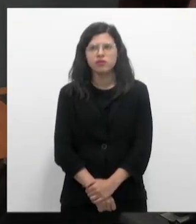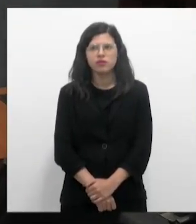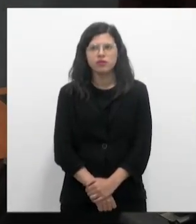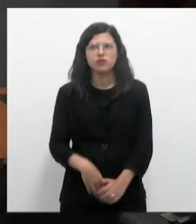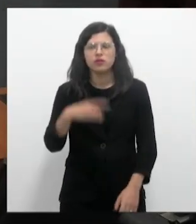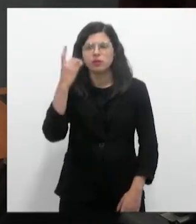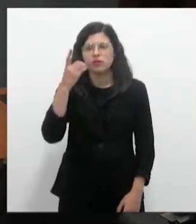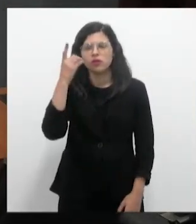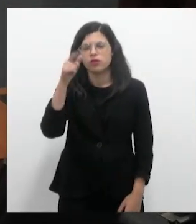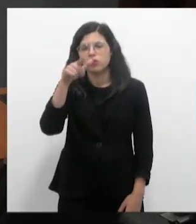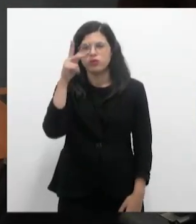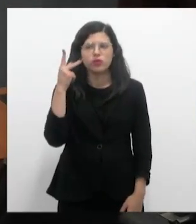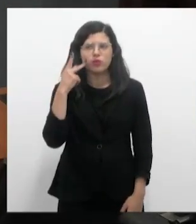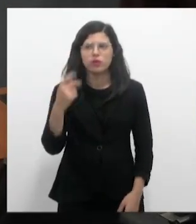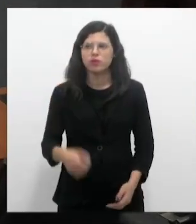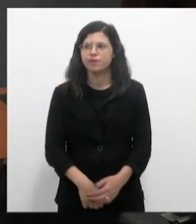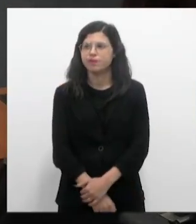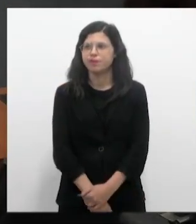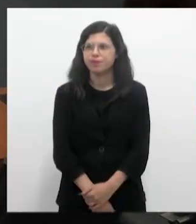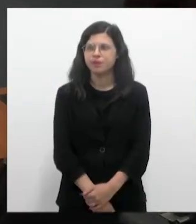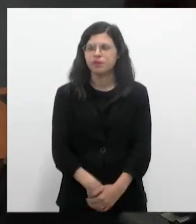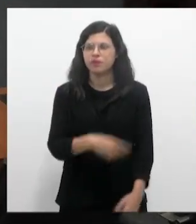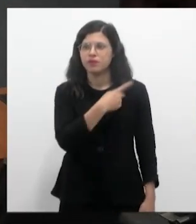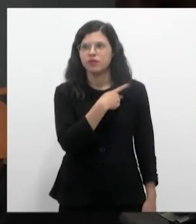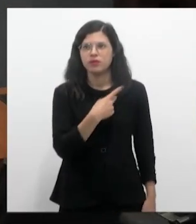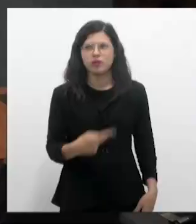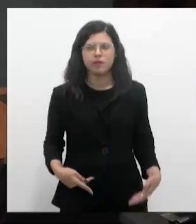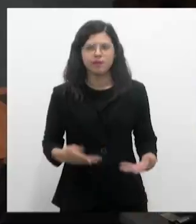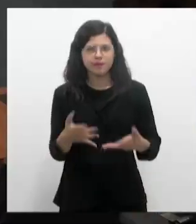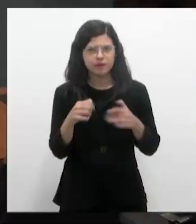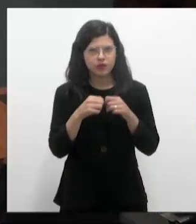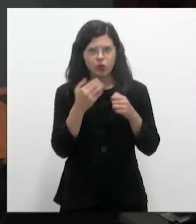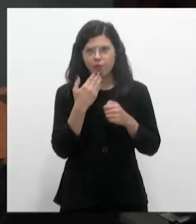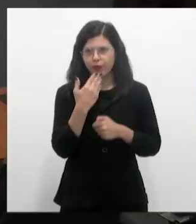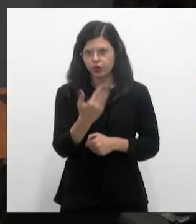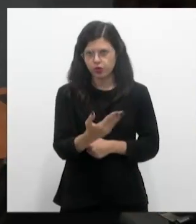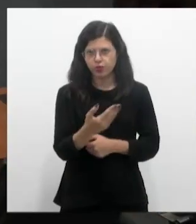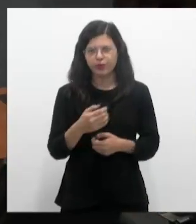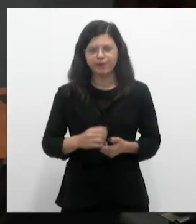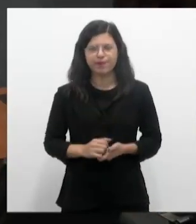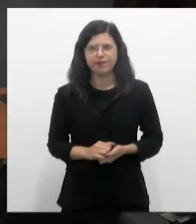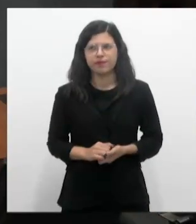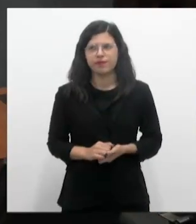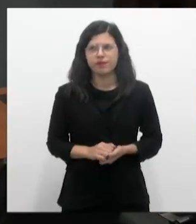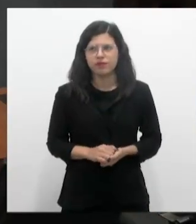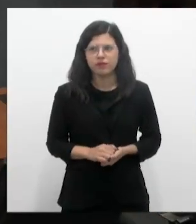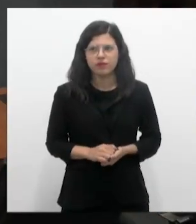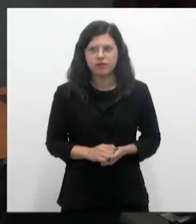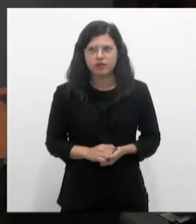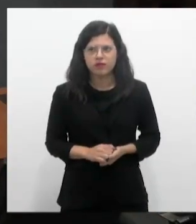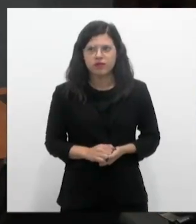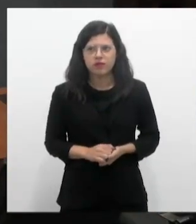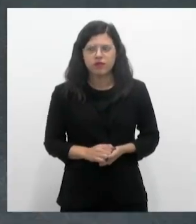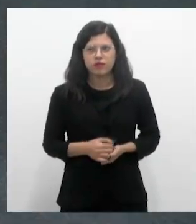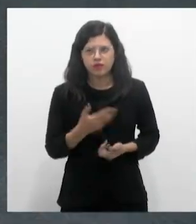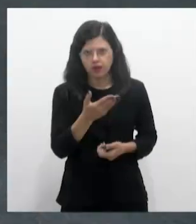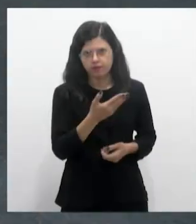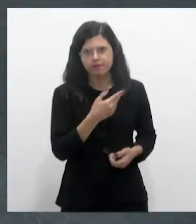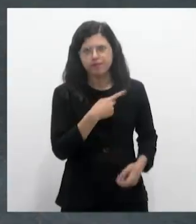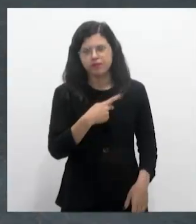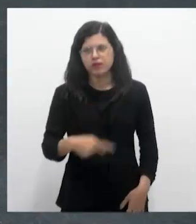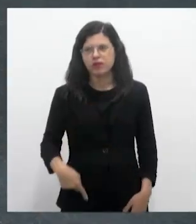Deputado Luiz Paulo. Presidente, eu queria fazer uma solicitação a Vossa